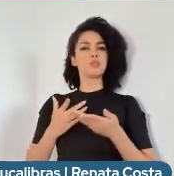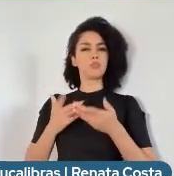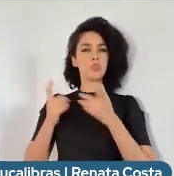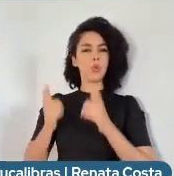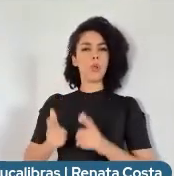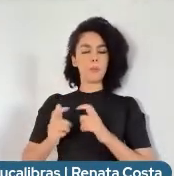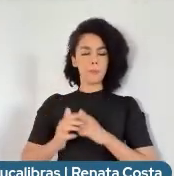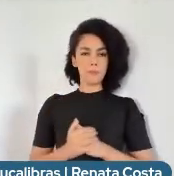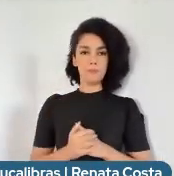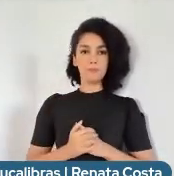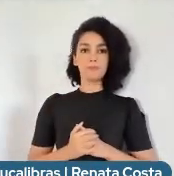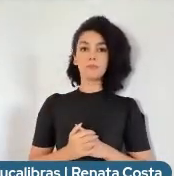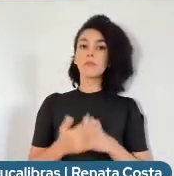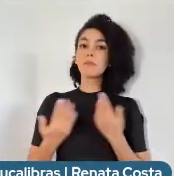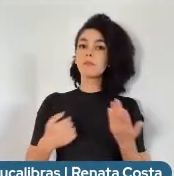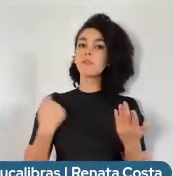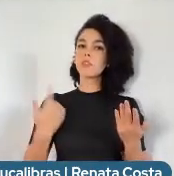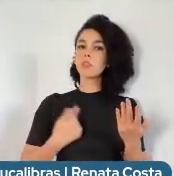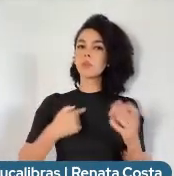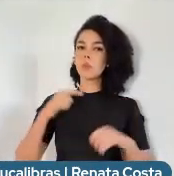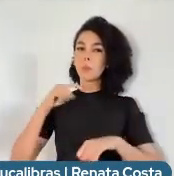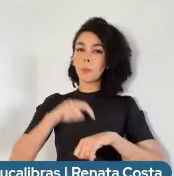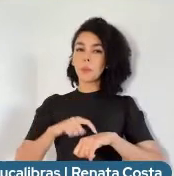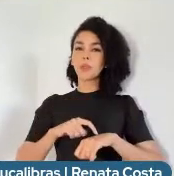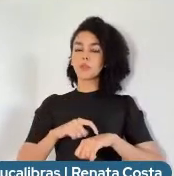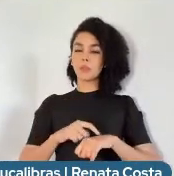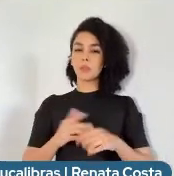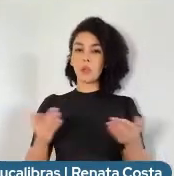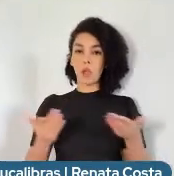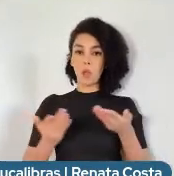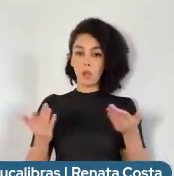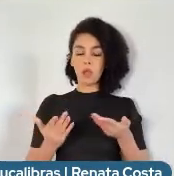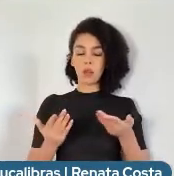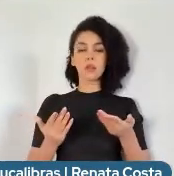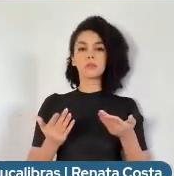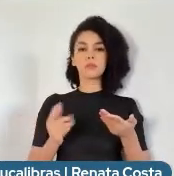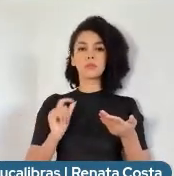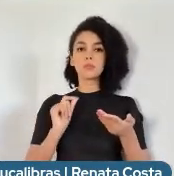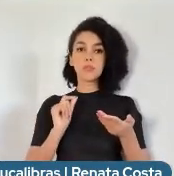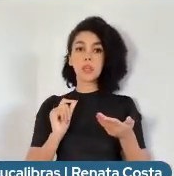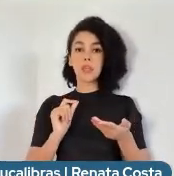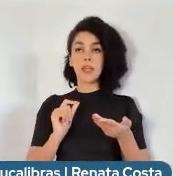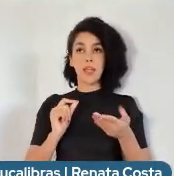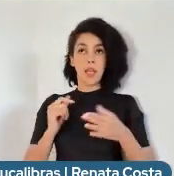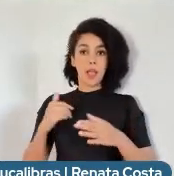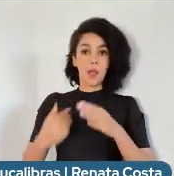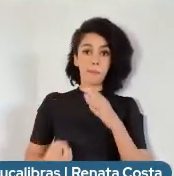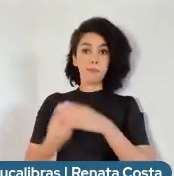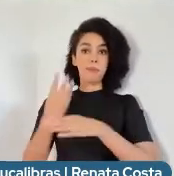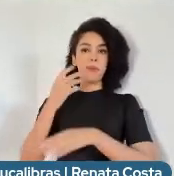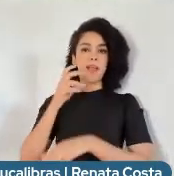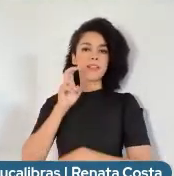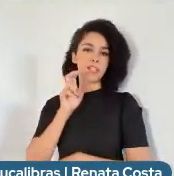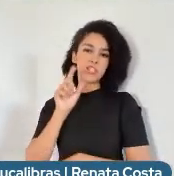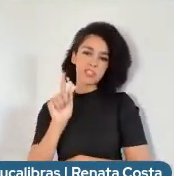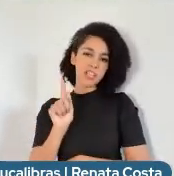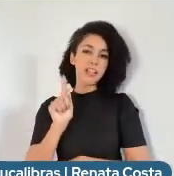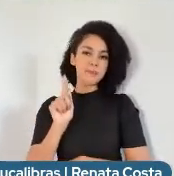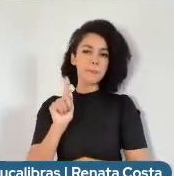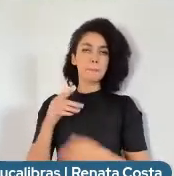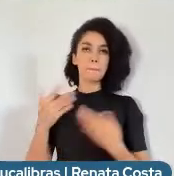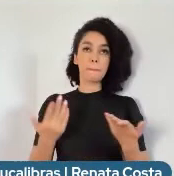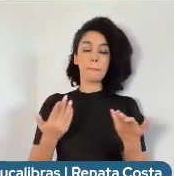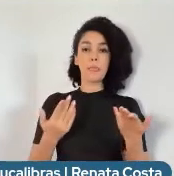A gente está num momento agora, né, com o advento do 5G, quer dizer, Brasília